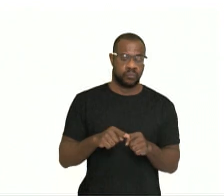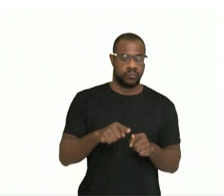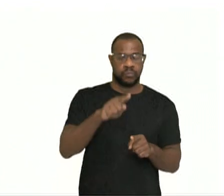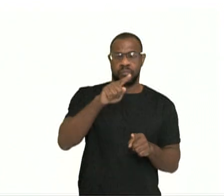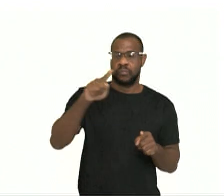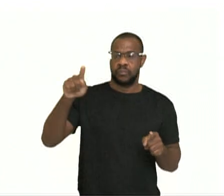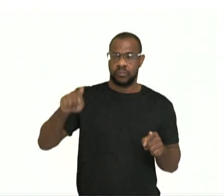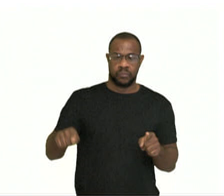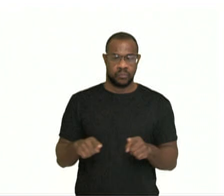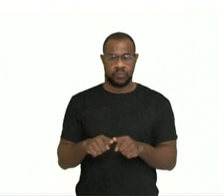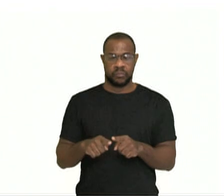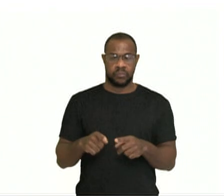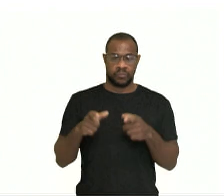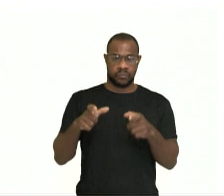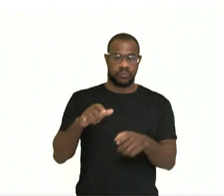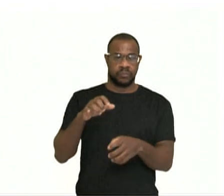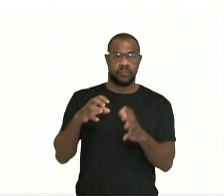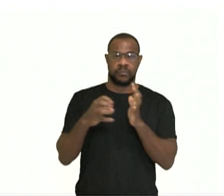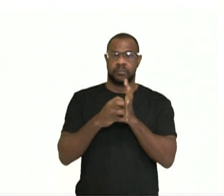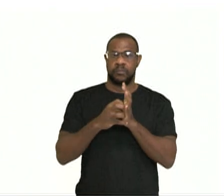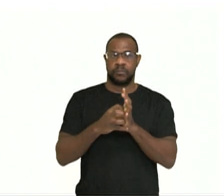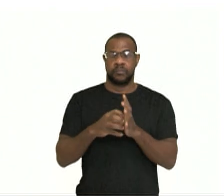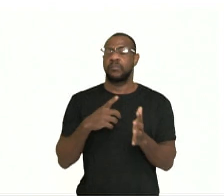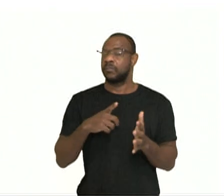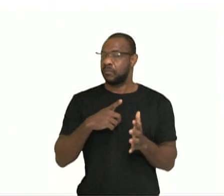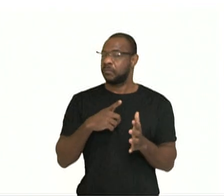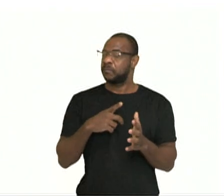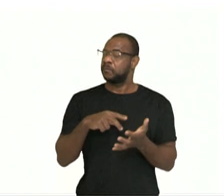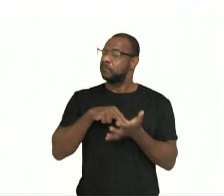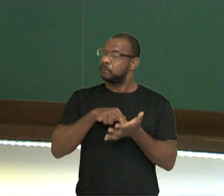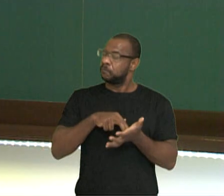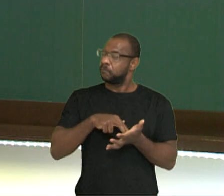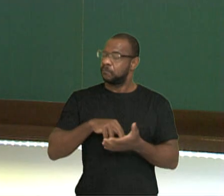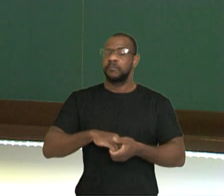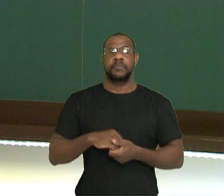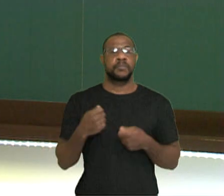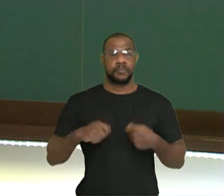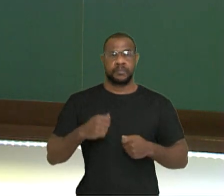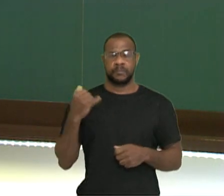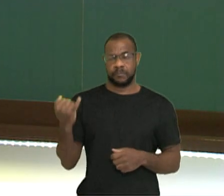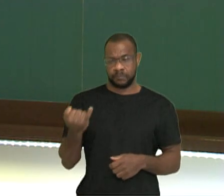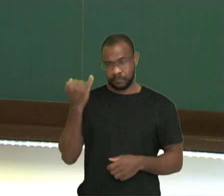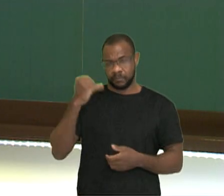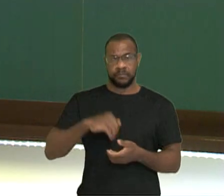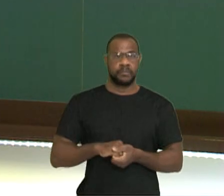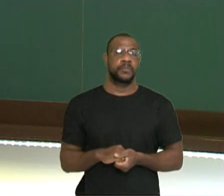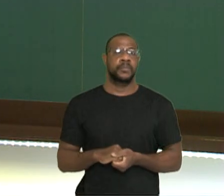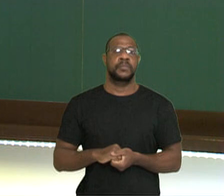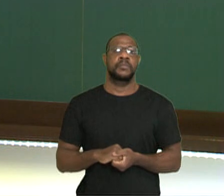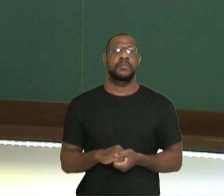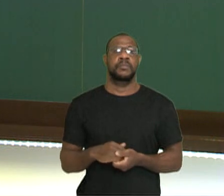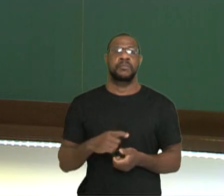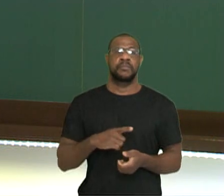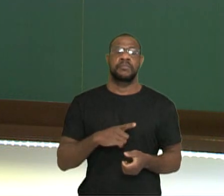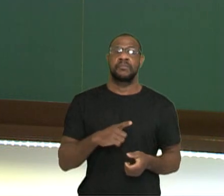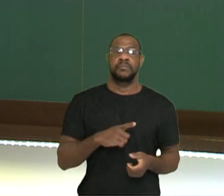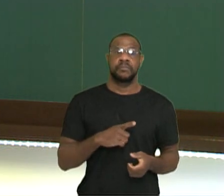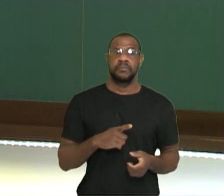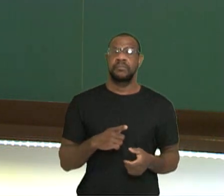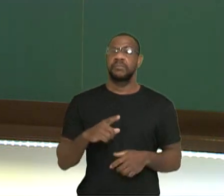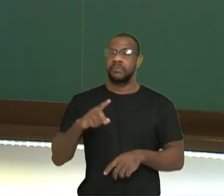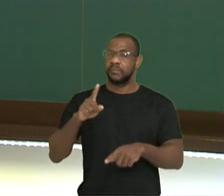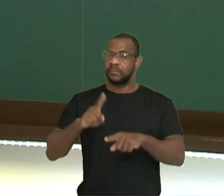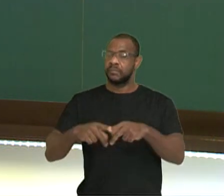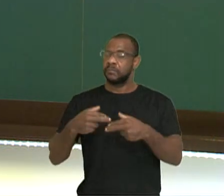retângulo fixo, no qual o local é elevado e tem esse, né, portô para prender. Então vai ter esse equipamento